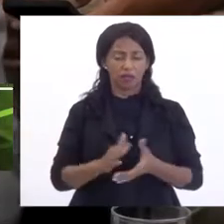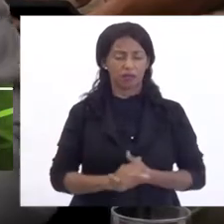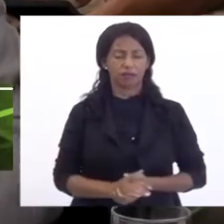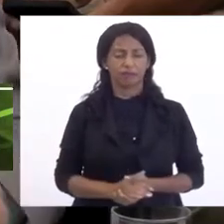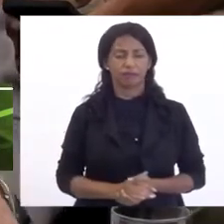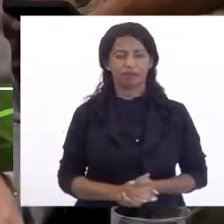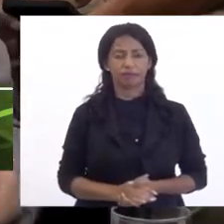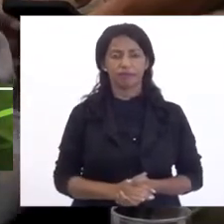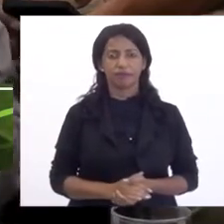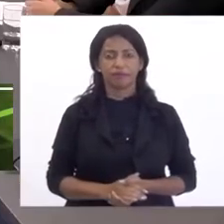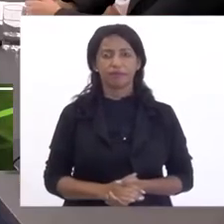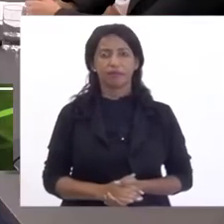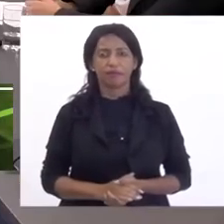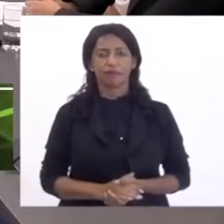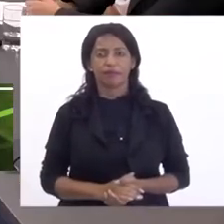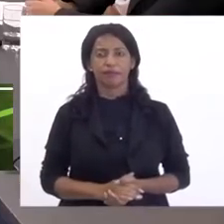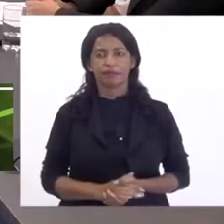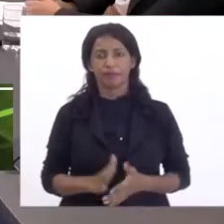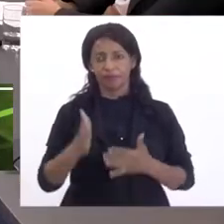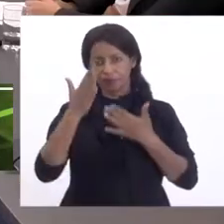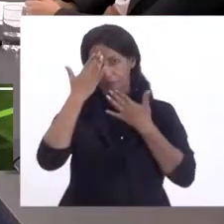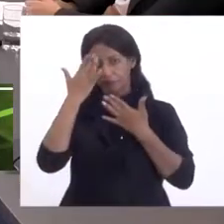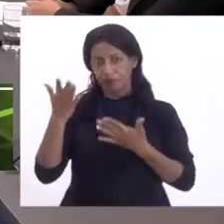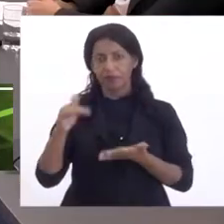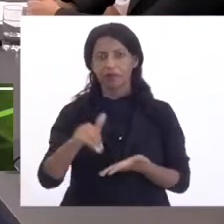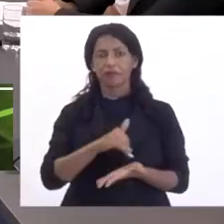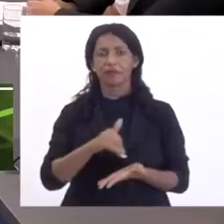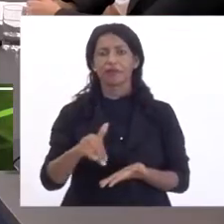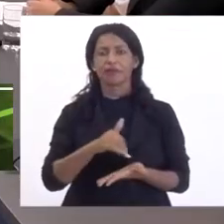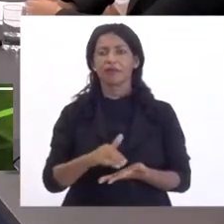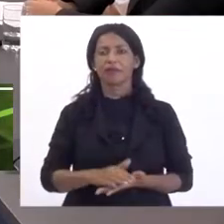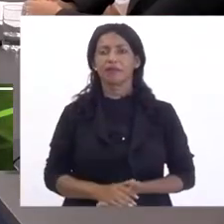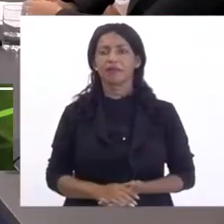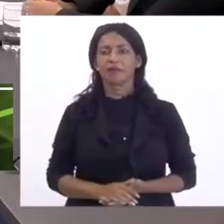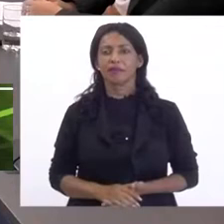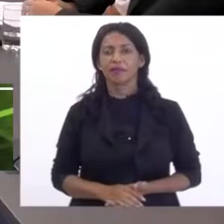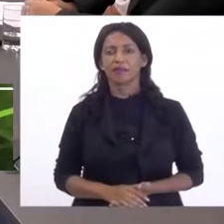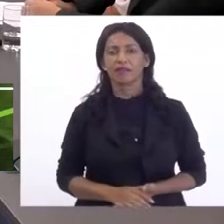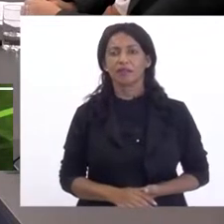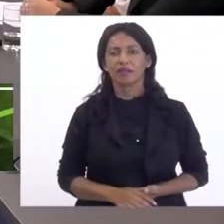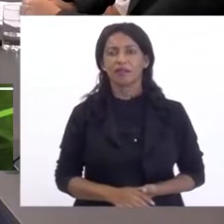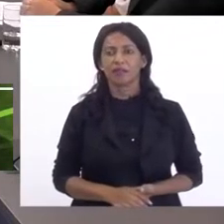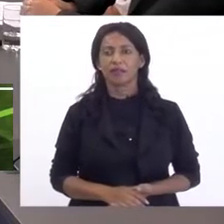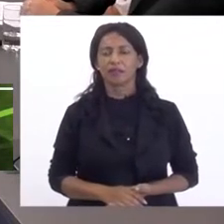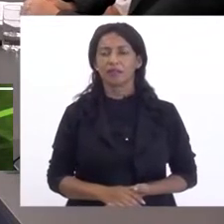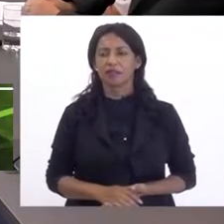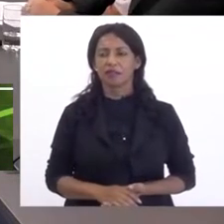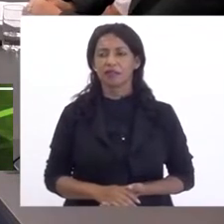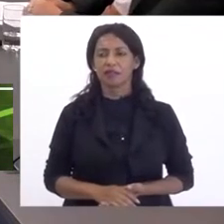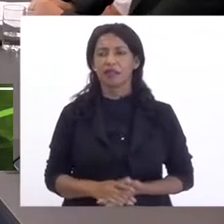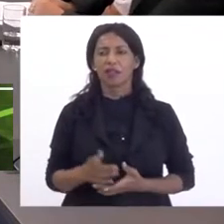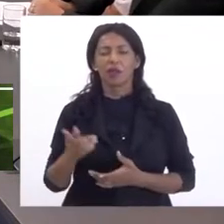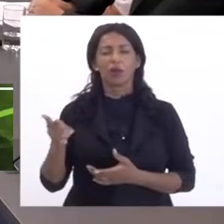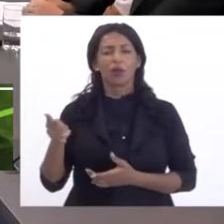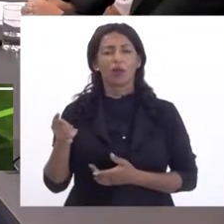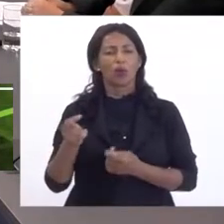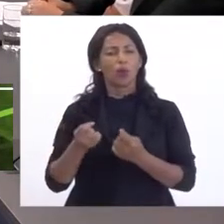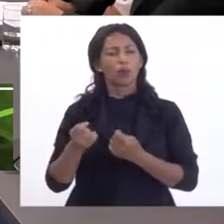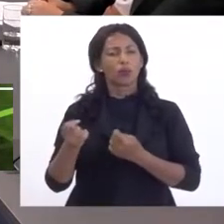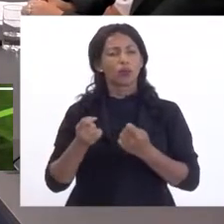presidente. Obrigado, senhor secretário. Quero registrar a presença do senhor Jurandir Lemos, controlador do Estado.